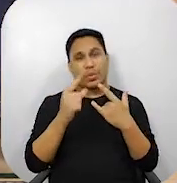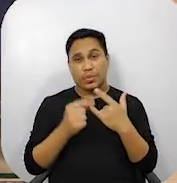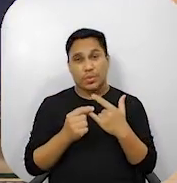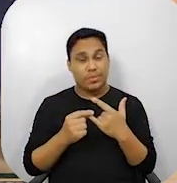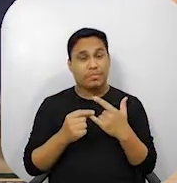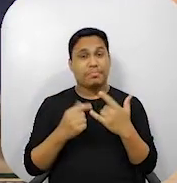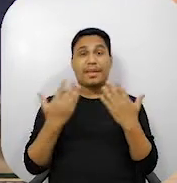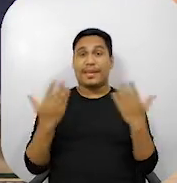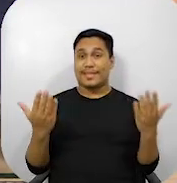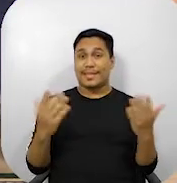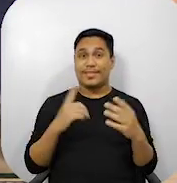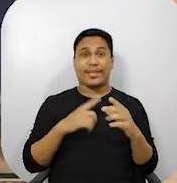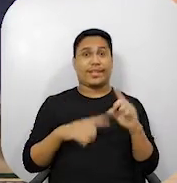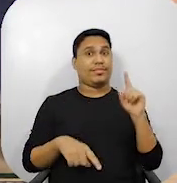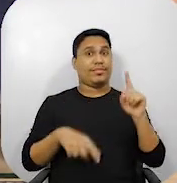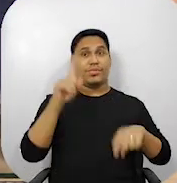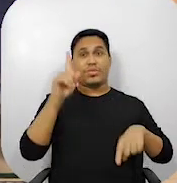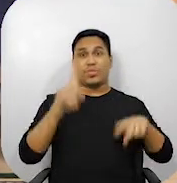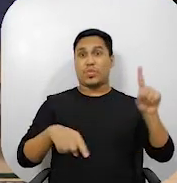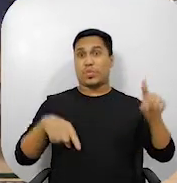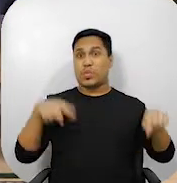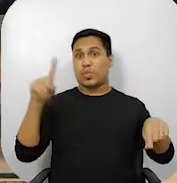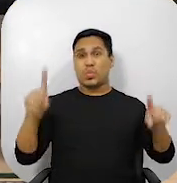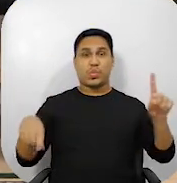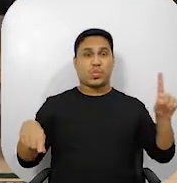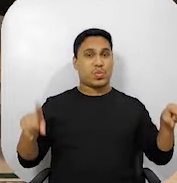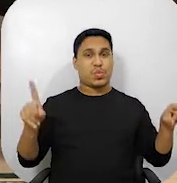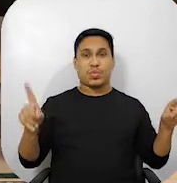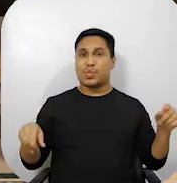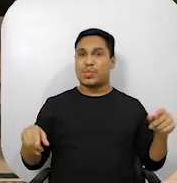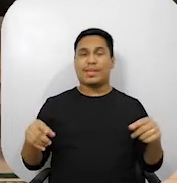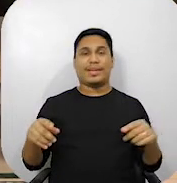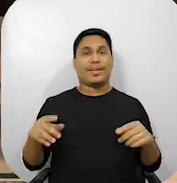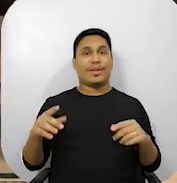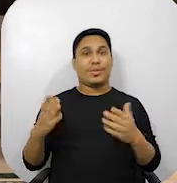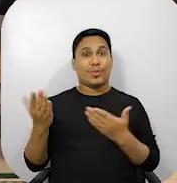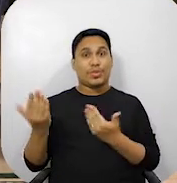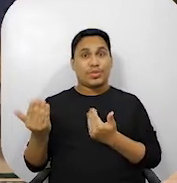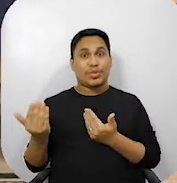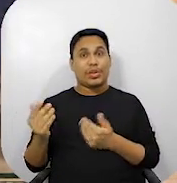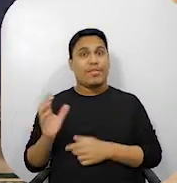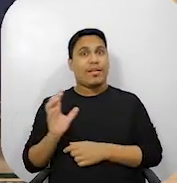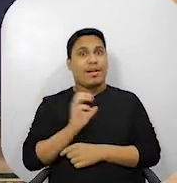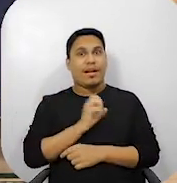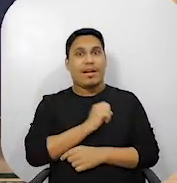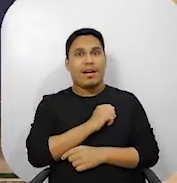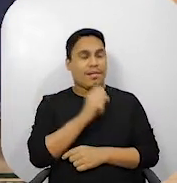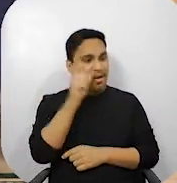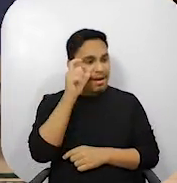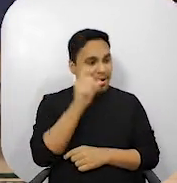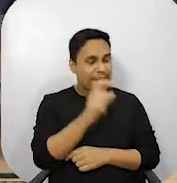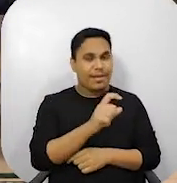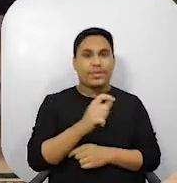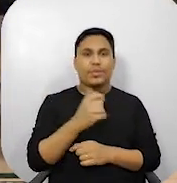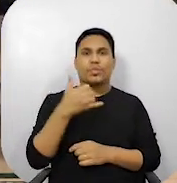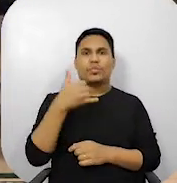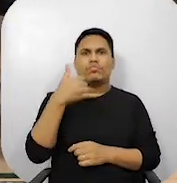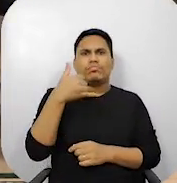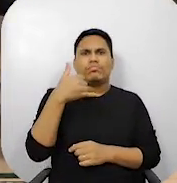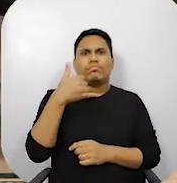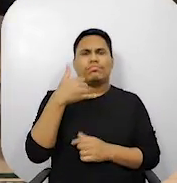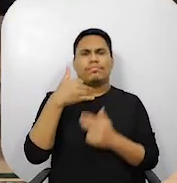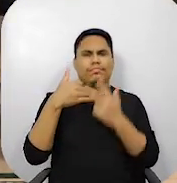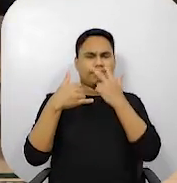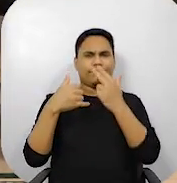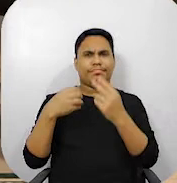assim uma variedade imensa e é um atrativo imenso para a juventude né um simples celular e leva longe assim você